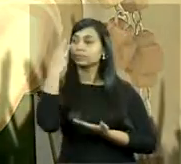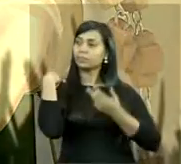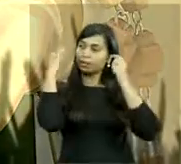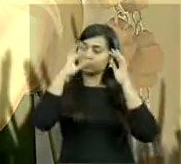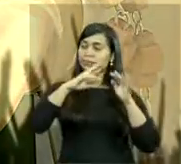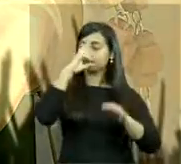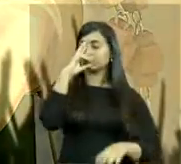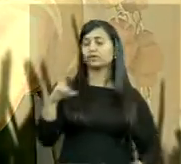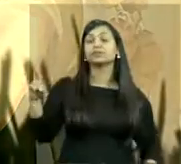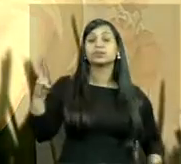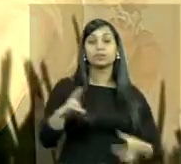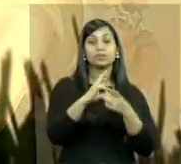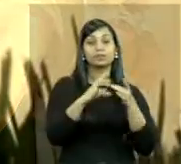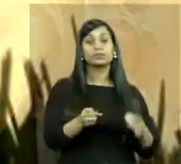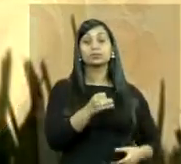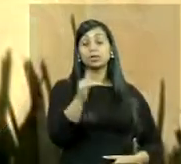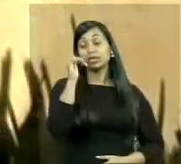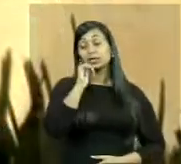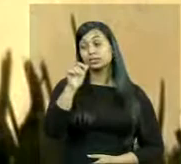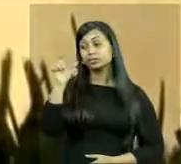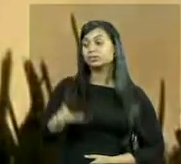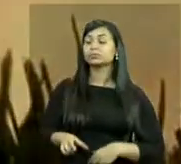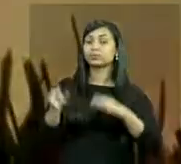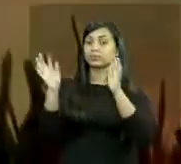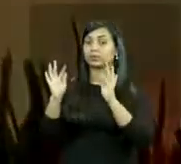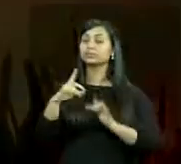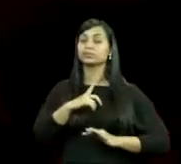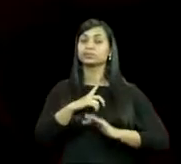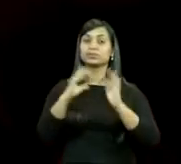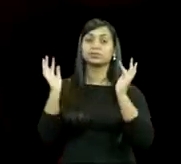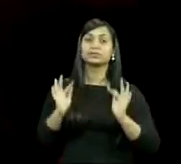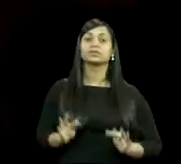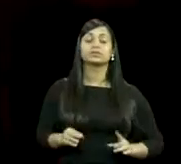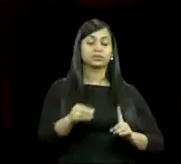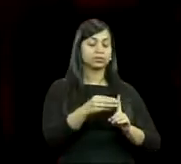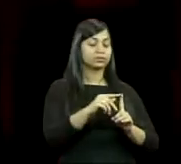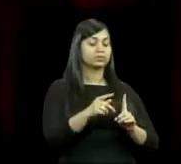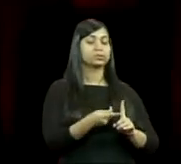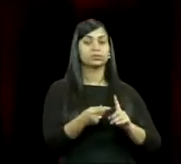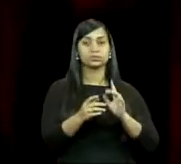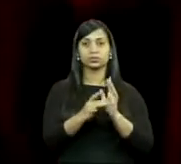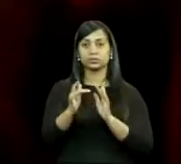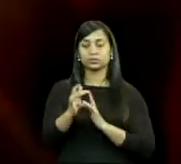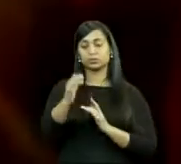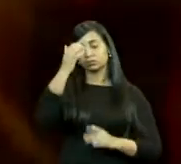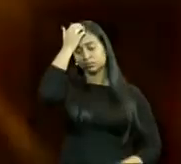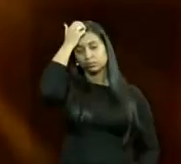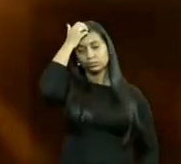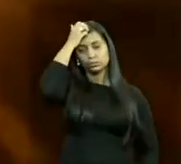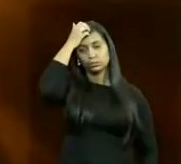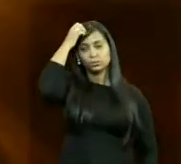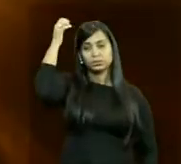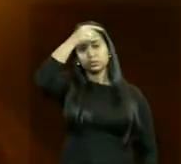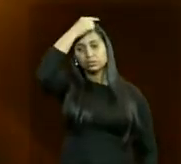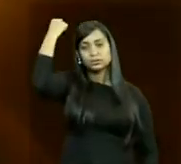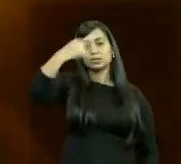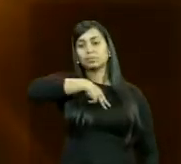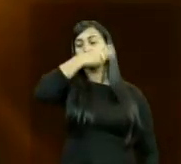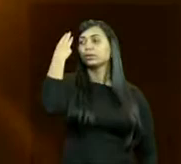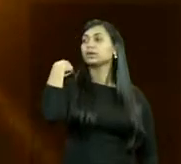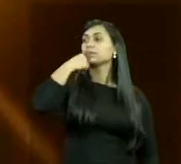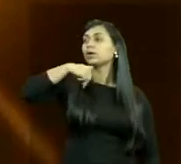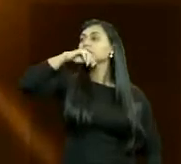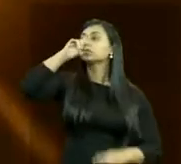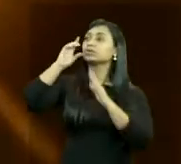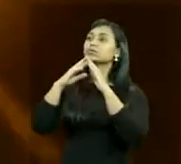Maria, cheia de graça, o Senhor é convosco. Bendita sois vós entre as mulheres, e bendito é o fruto do vosso ventre, Jesus. Santa